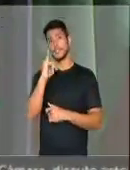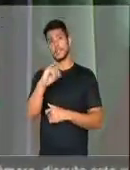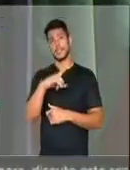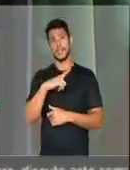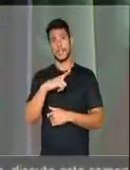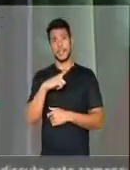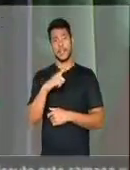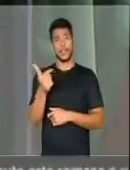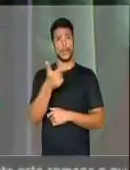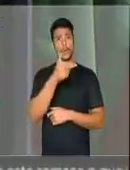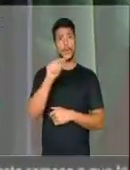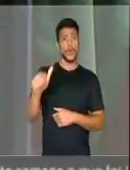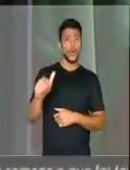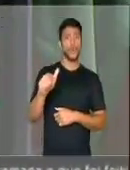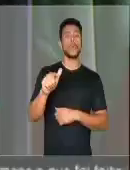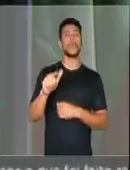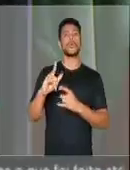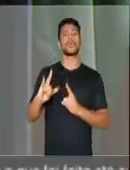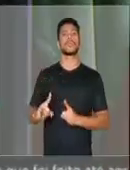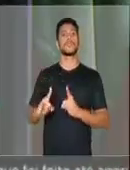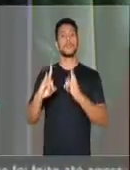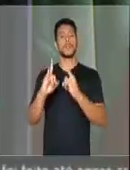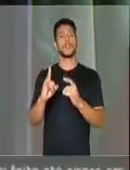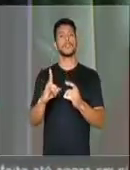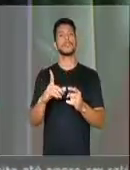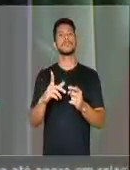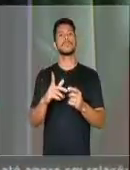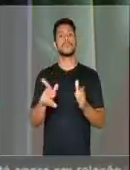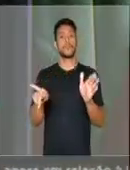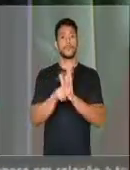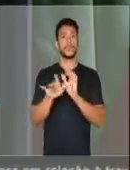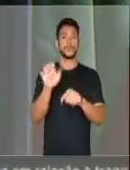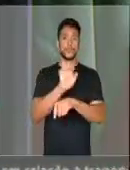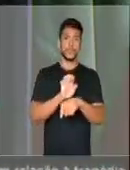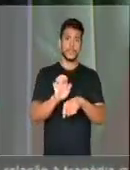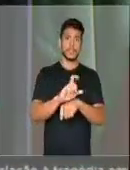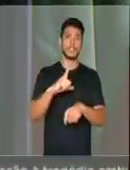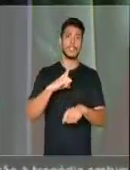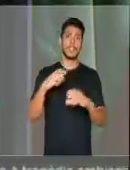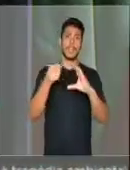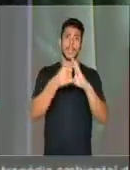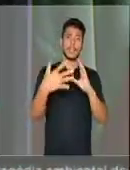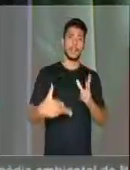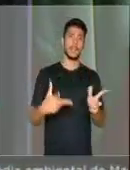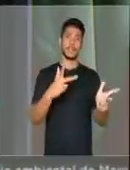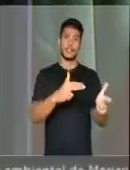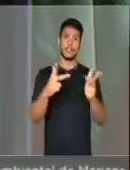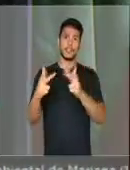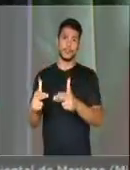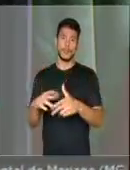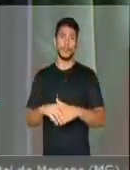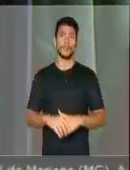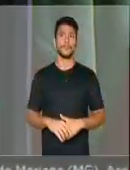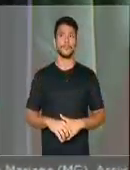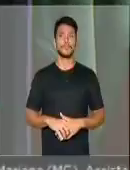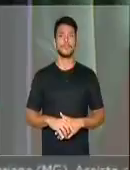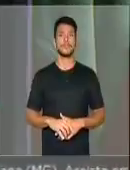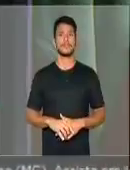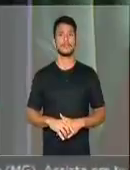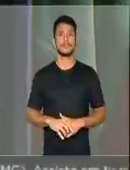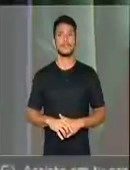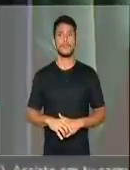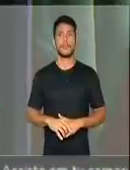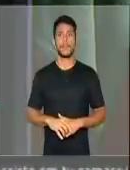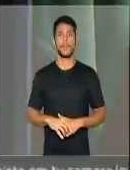de imóvel pertencente ao Estado com as mesmas características para utilização, bem como para análise do preço de